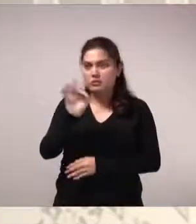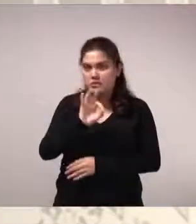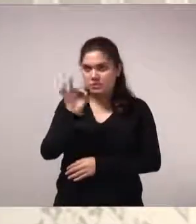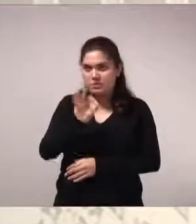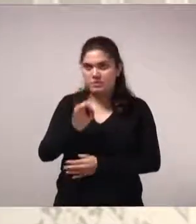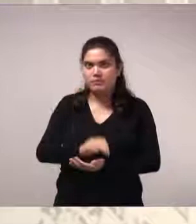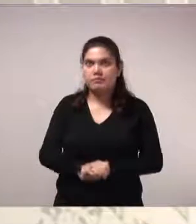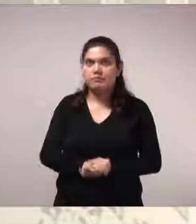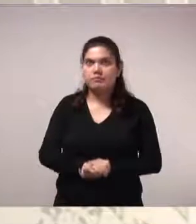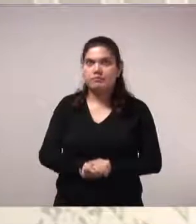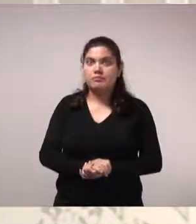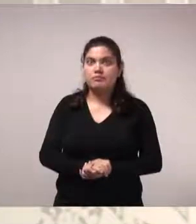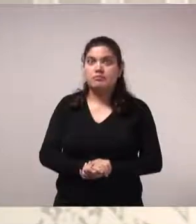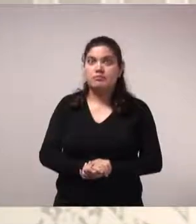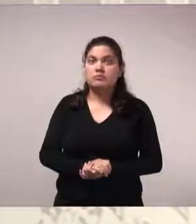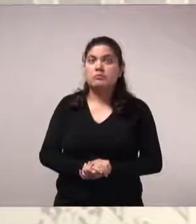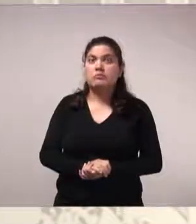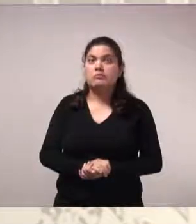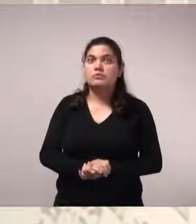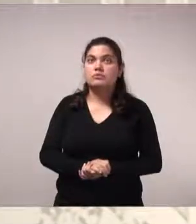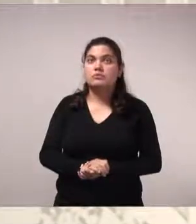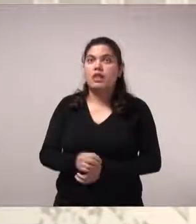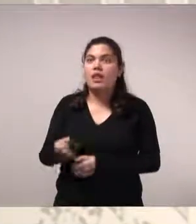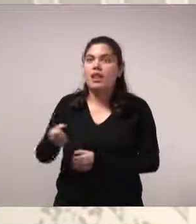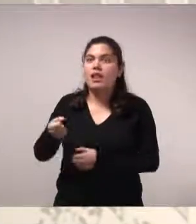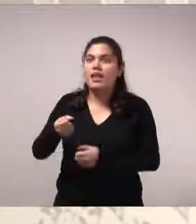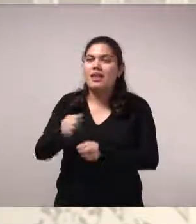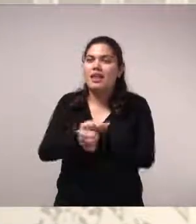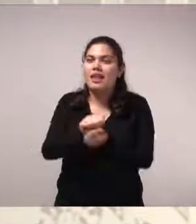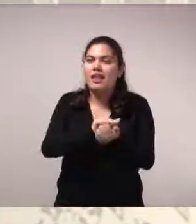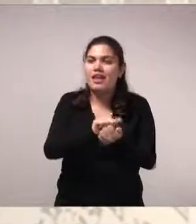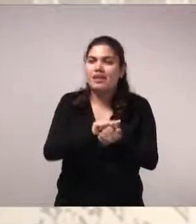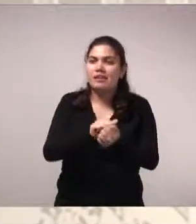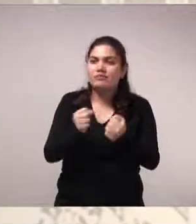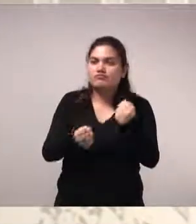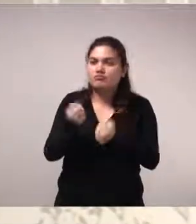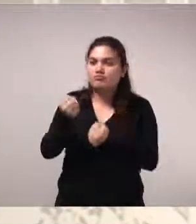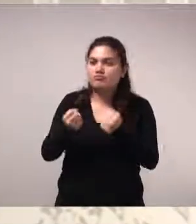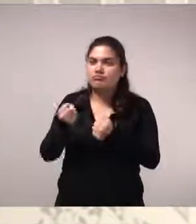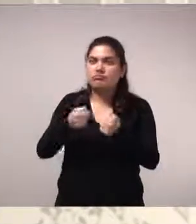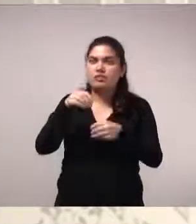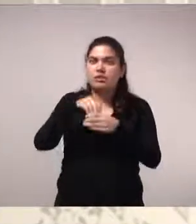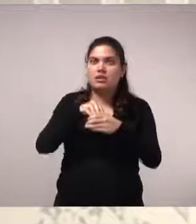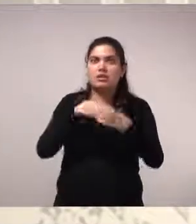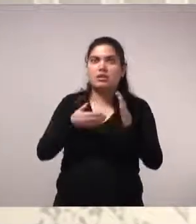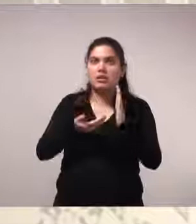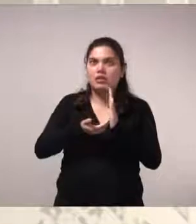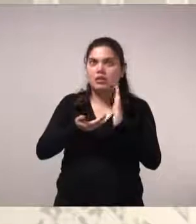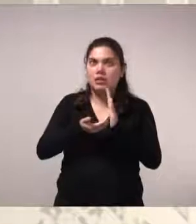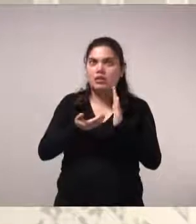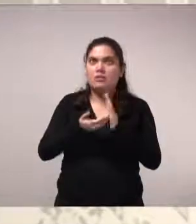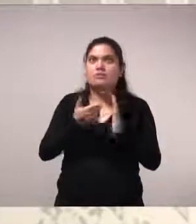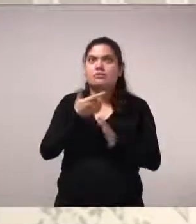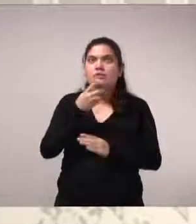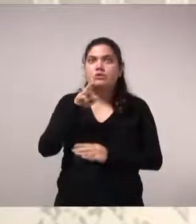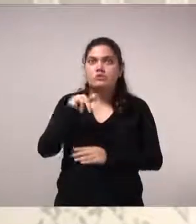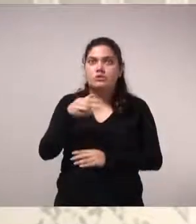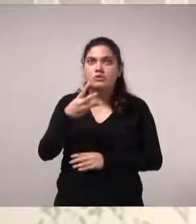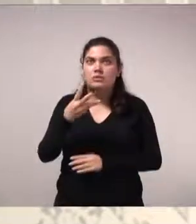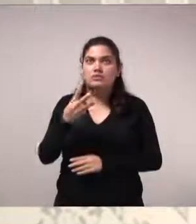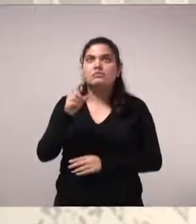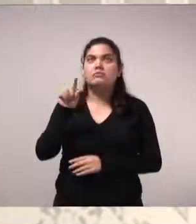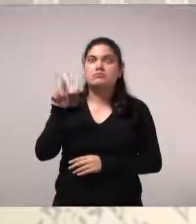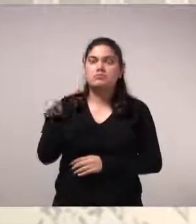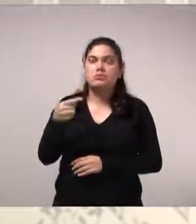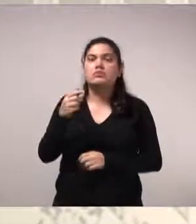Os lavadores de veículos que ficam nos estacionamentos da Câmara, eles consumiam 2.300 metros cúbicos em 2013 e devem consumir 2.000